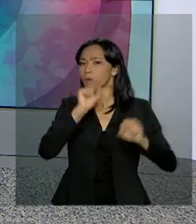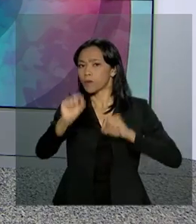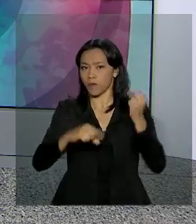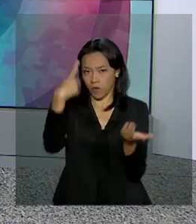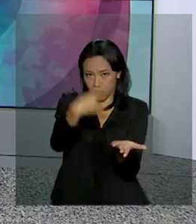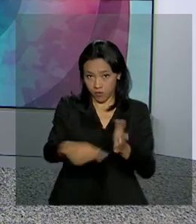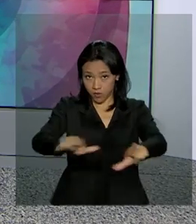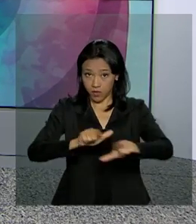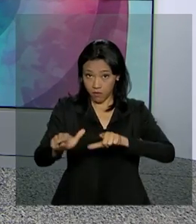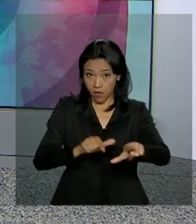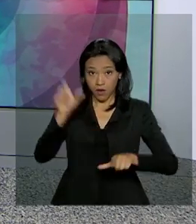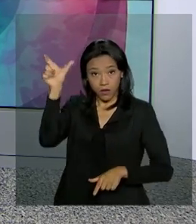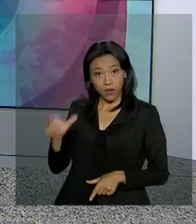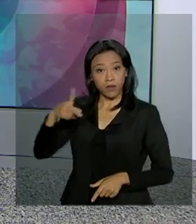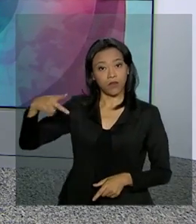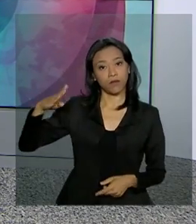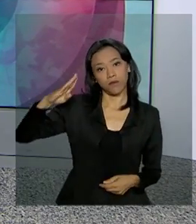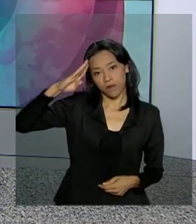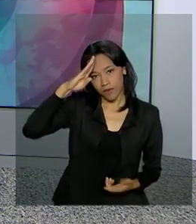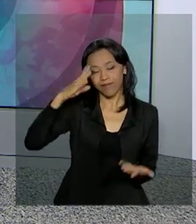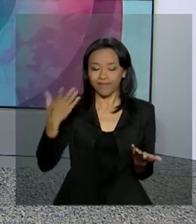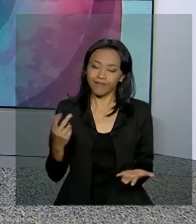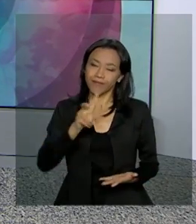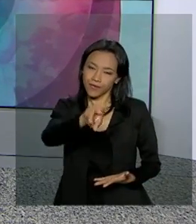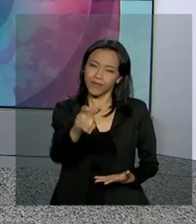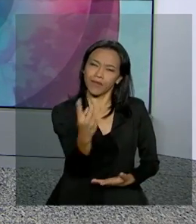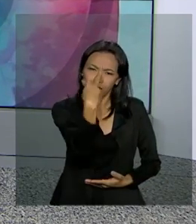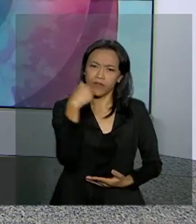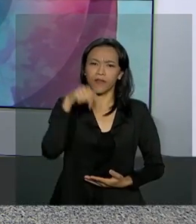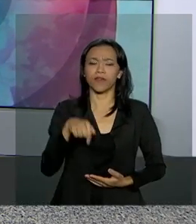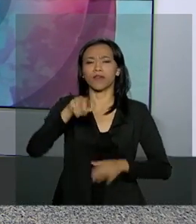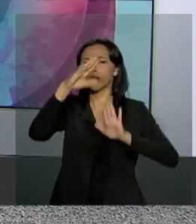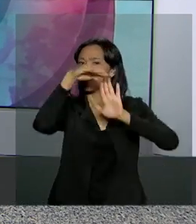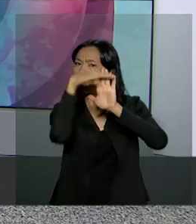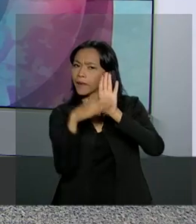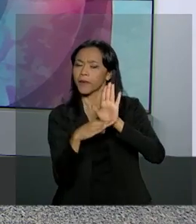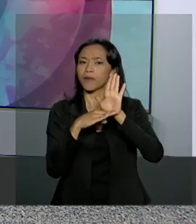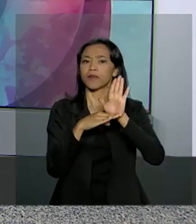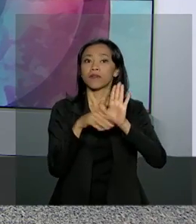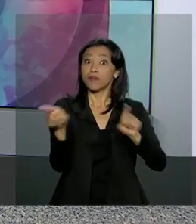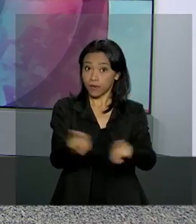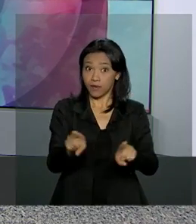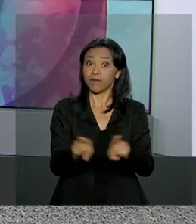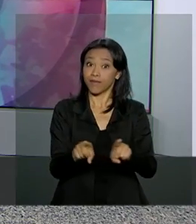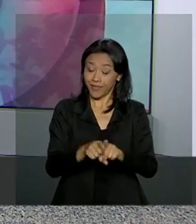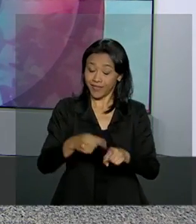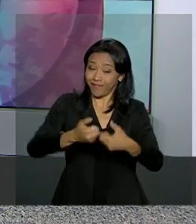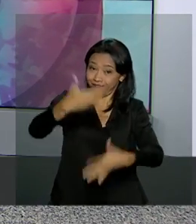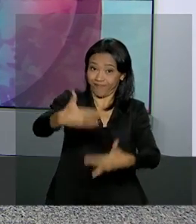Jair Bolsonaro em Davos, na Suíça, você acompanha ao longo de nossa programação e também nas